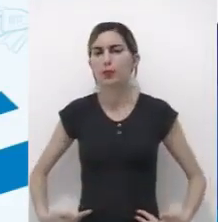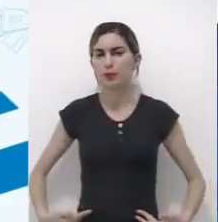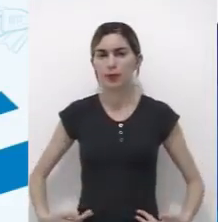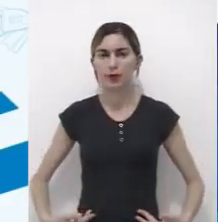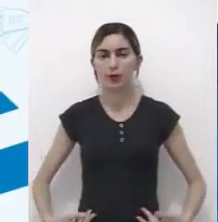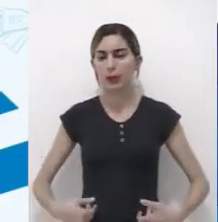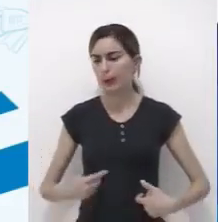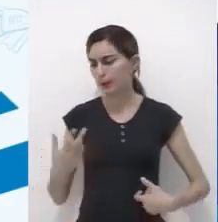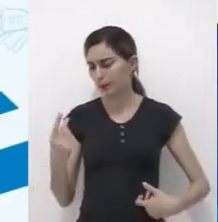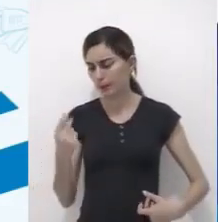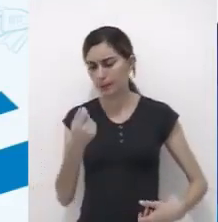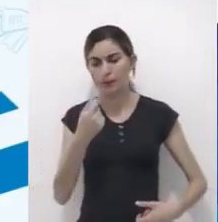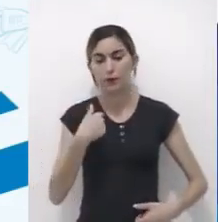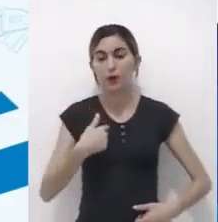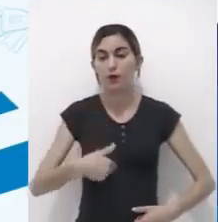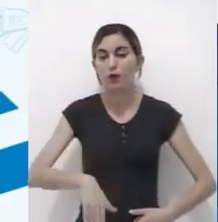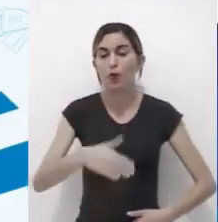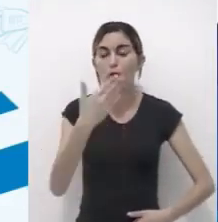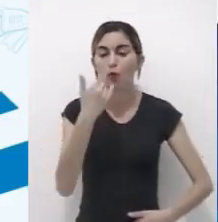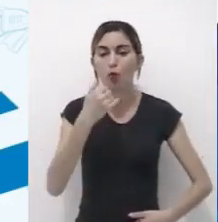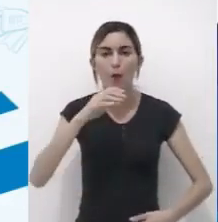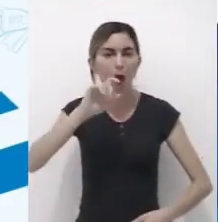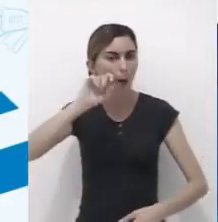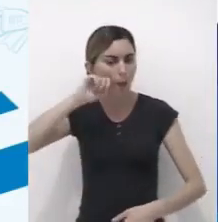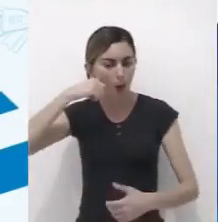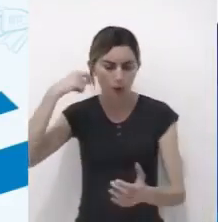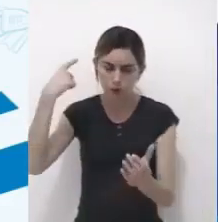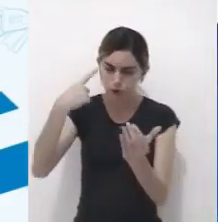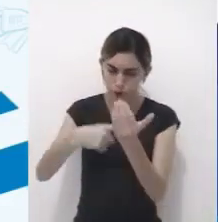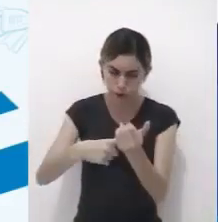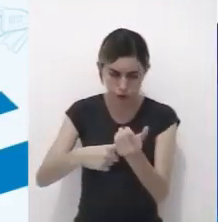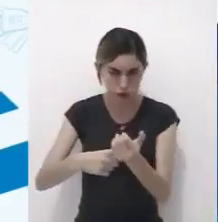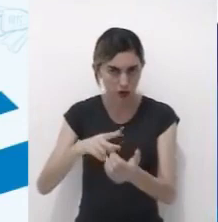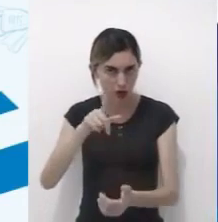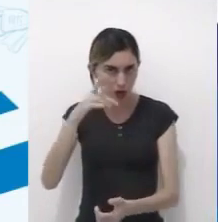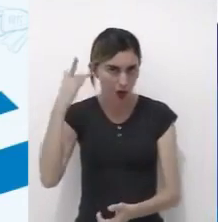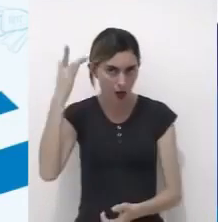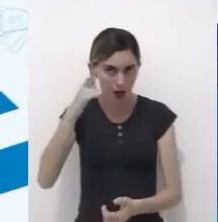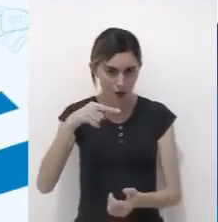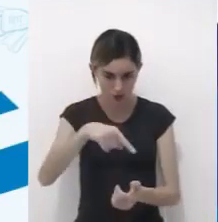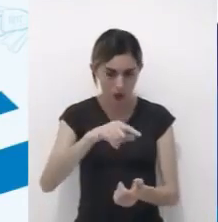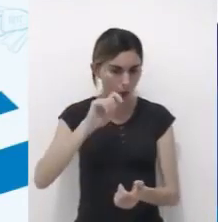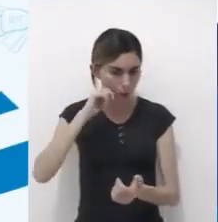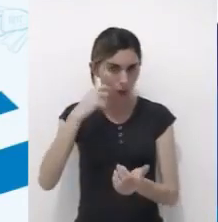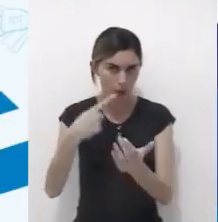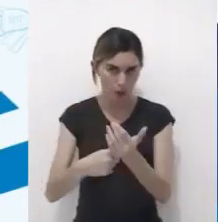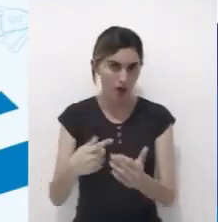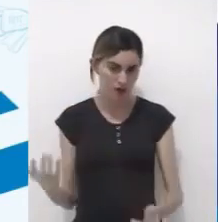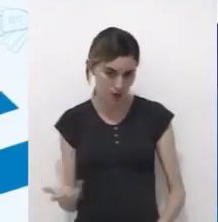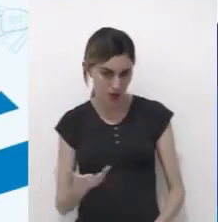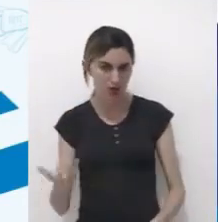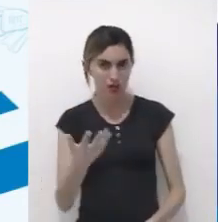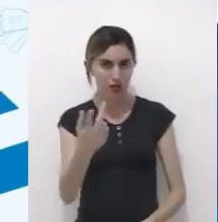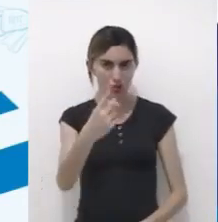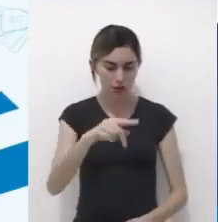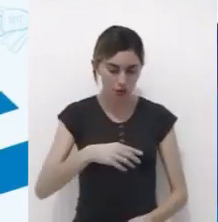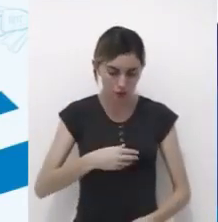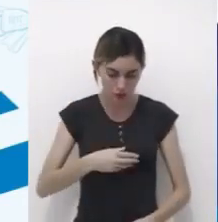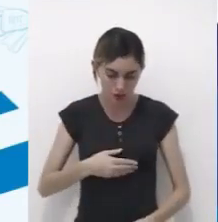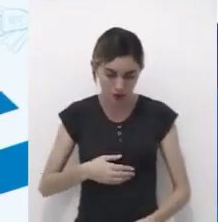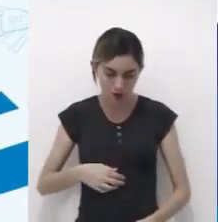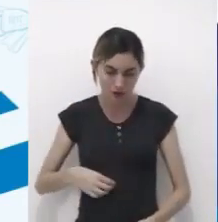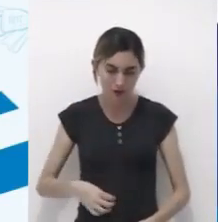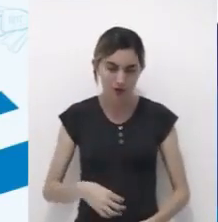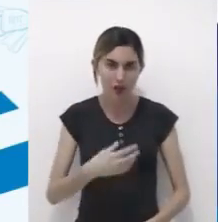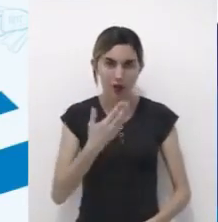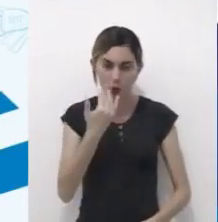fome, né? E de repente você vai comer aquele hambúrguer. Você acha que aquele hambúrguer dali vai acelerar a sua